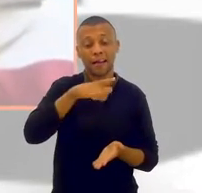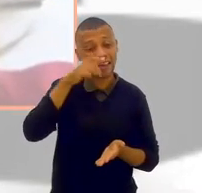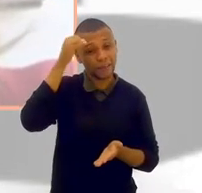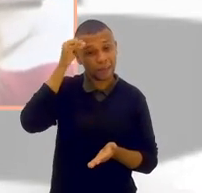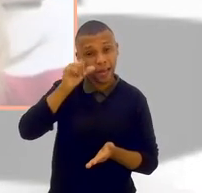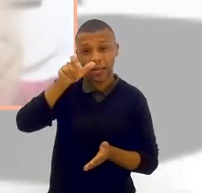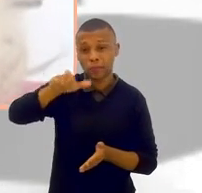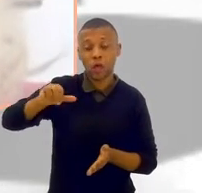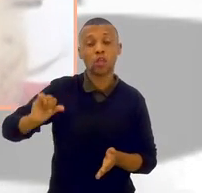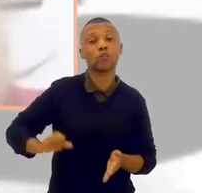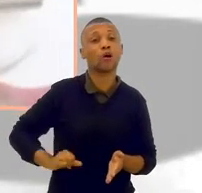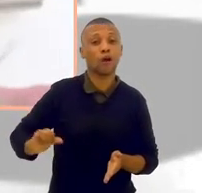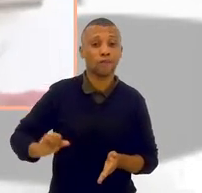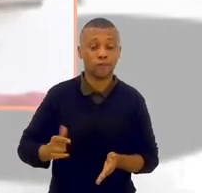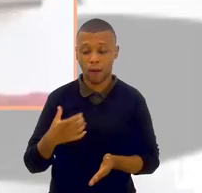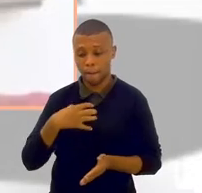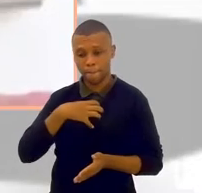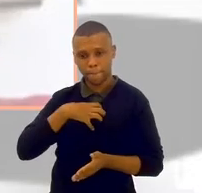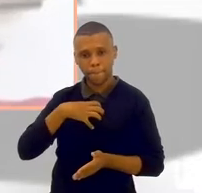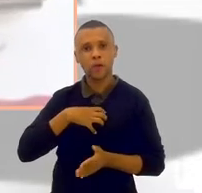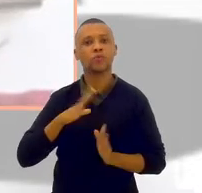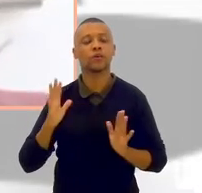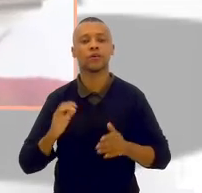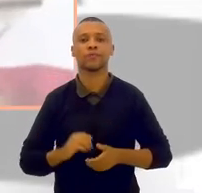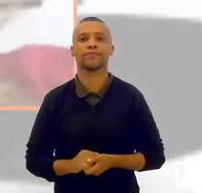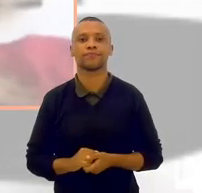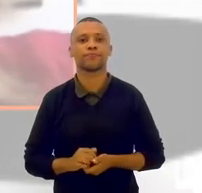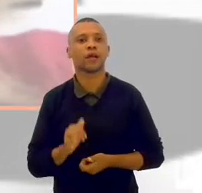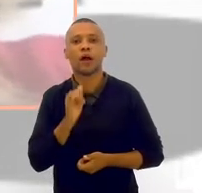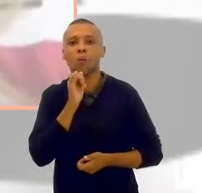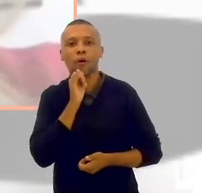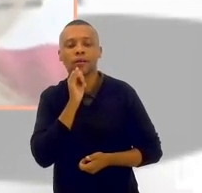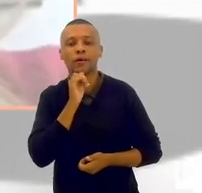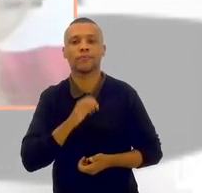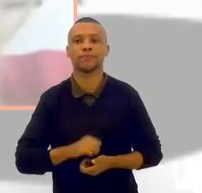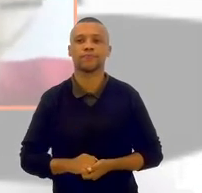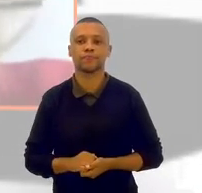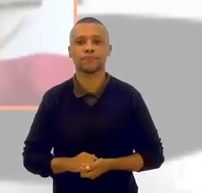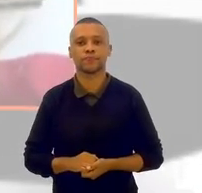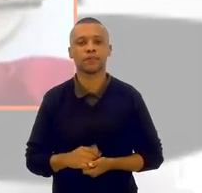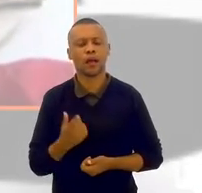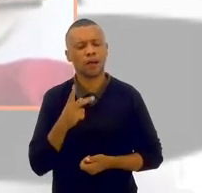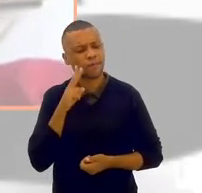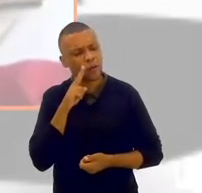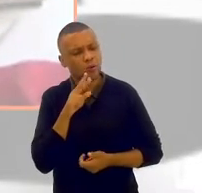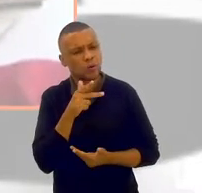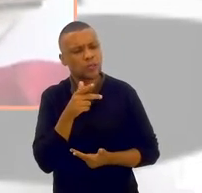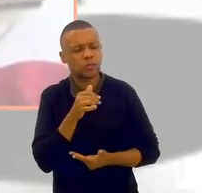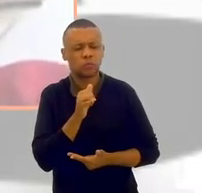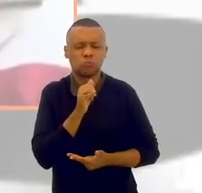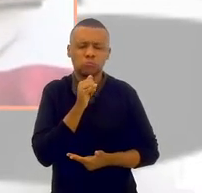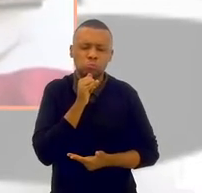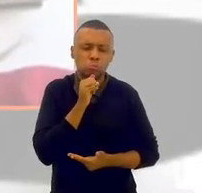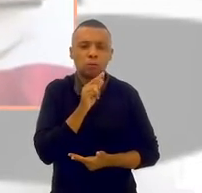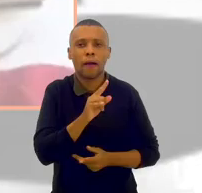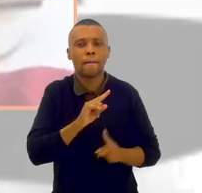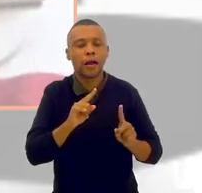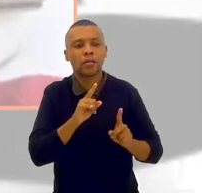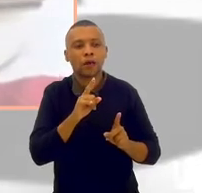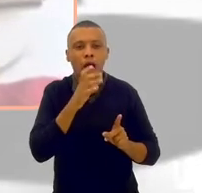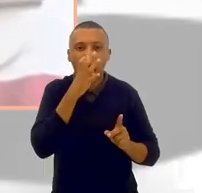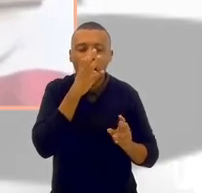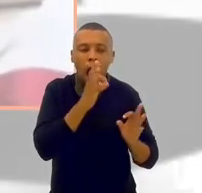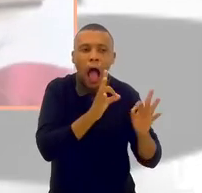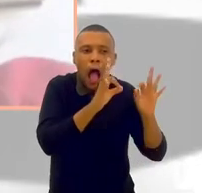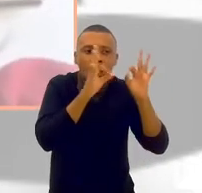não sofram tanto, porque é o meu jeito. Por exemplo, eu vejo coisas tristes, mas eu não assisto